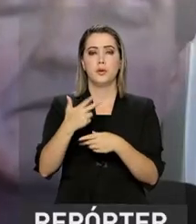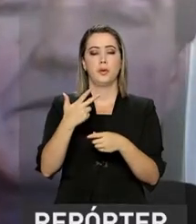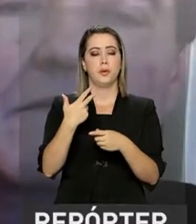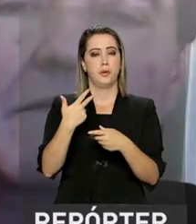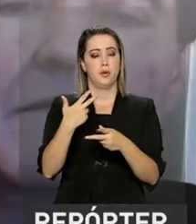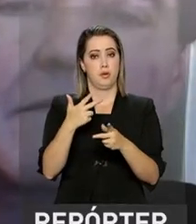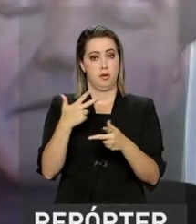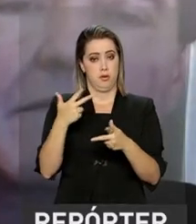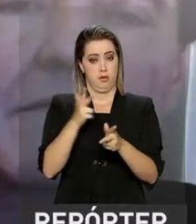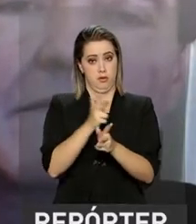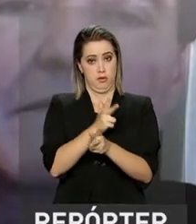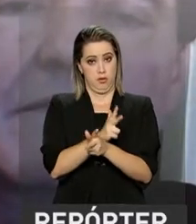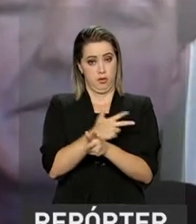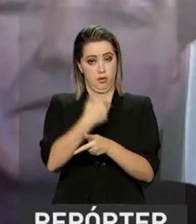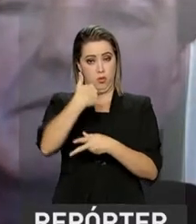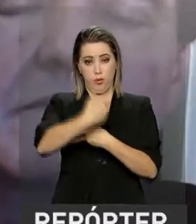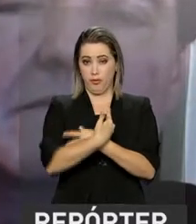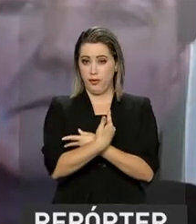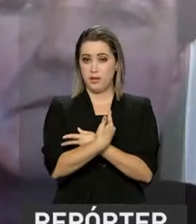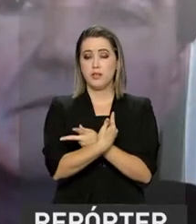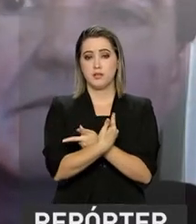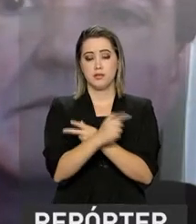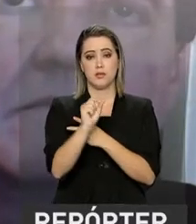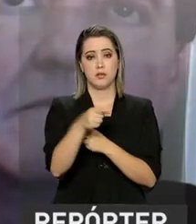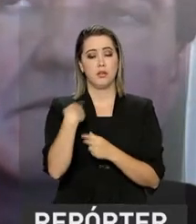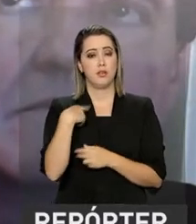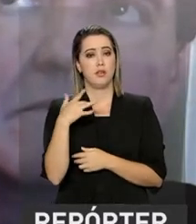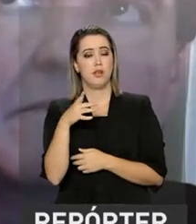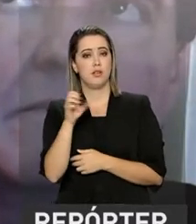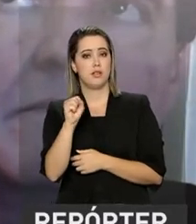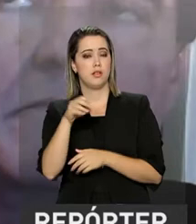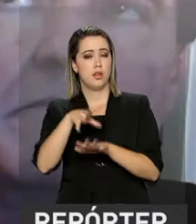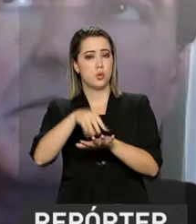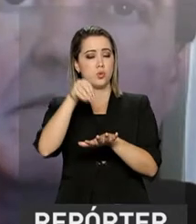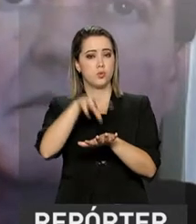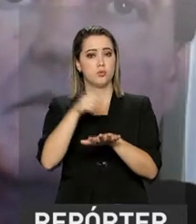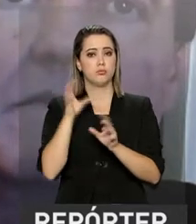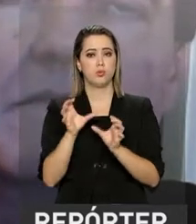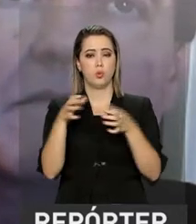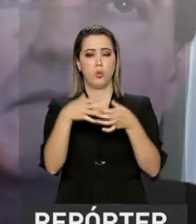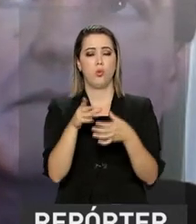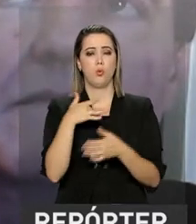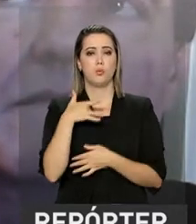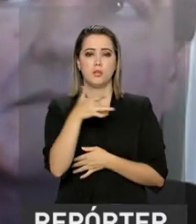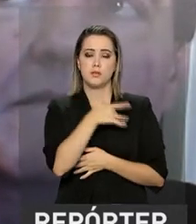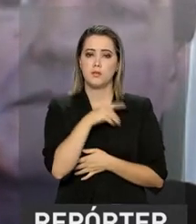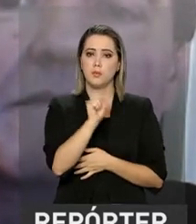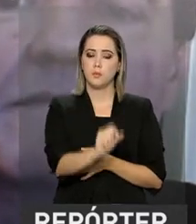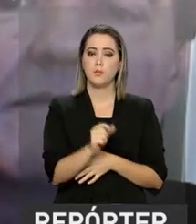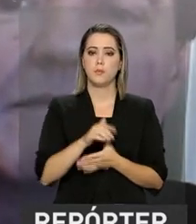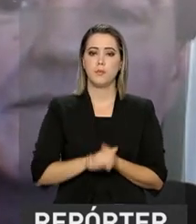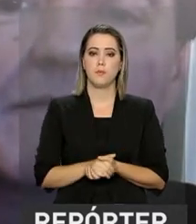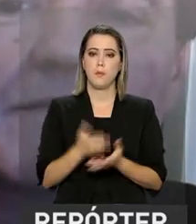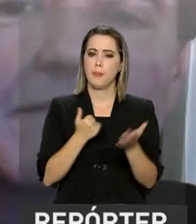barros que está em genebra na suíça onde participa da assembleia mundial da saúde